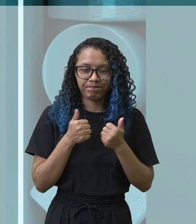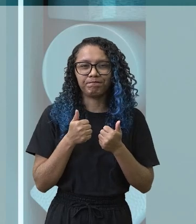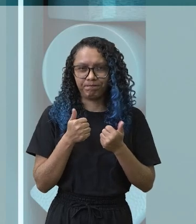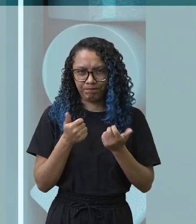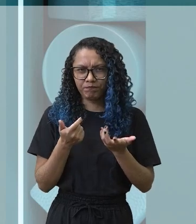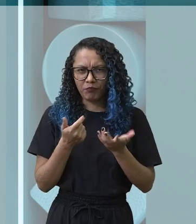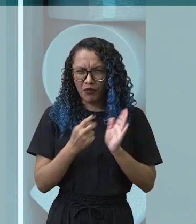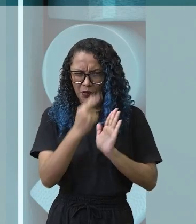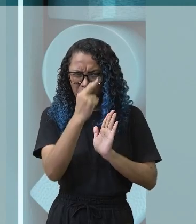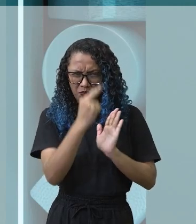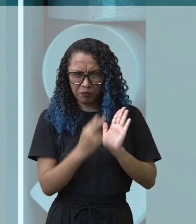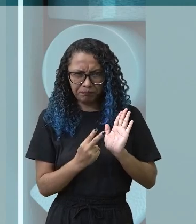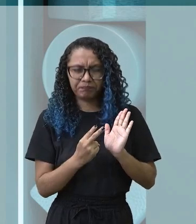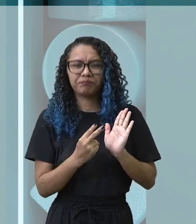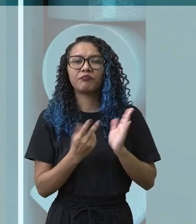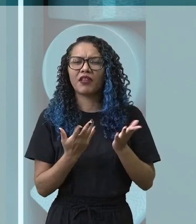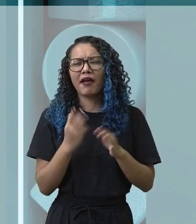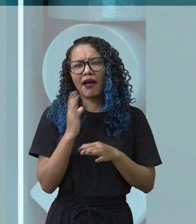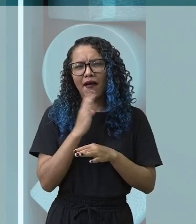ouar